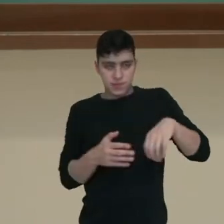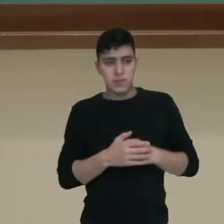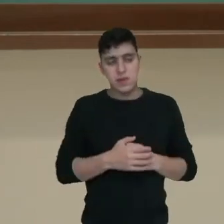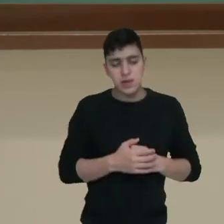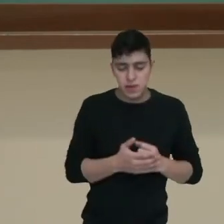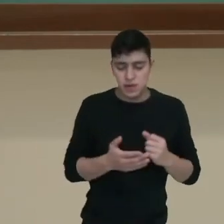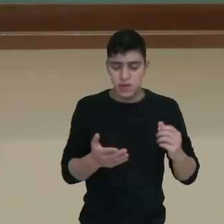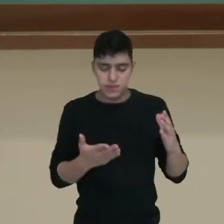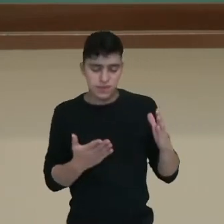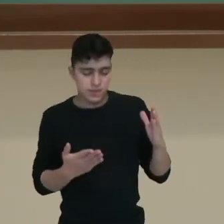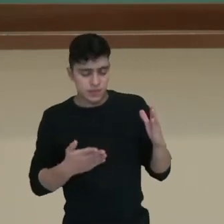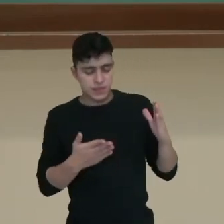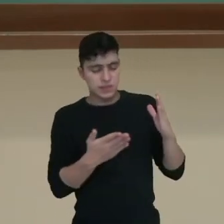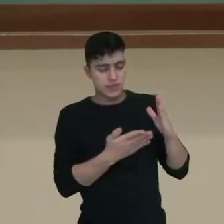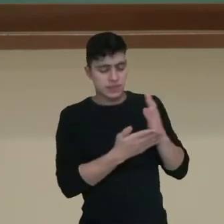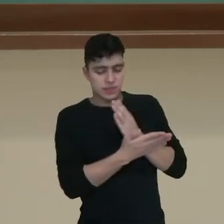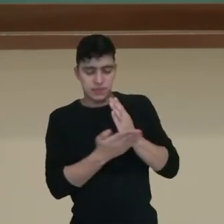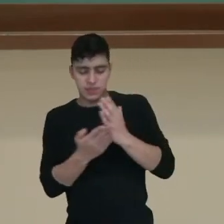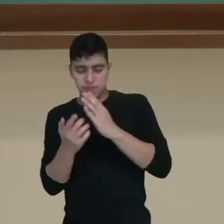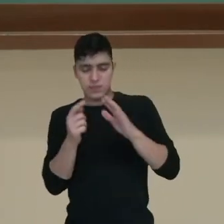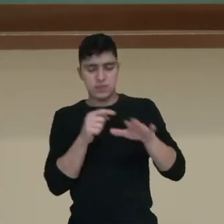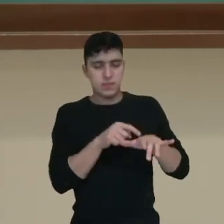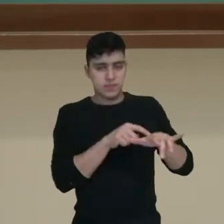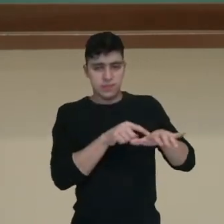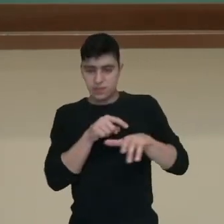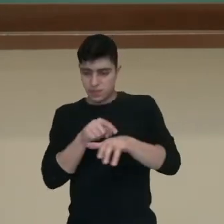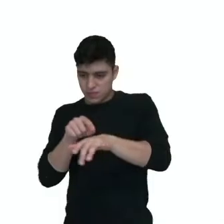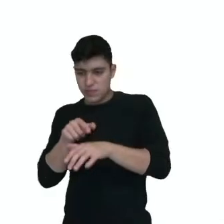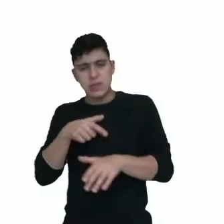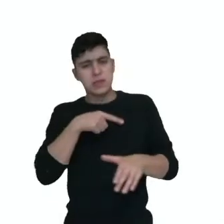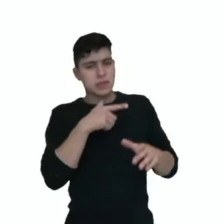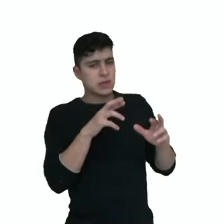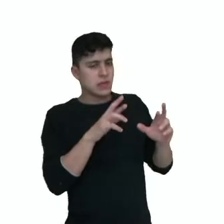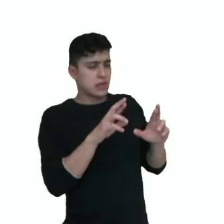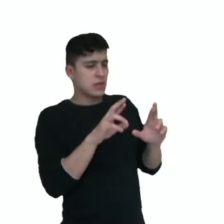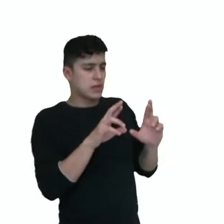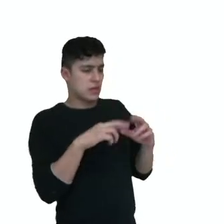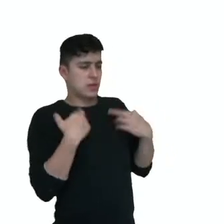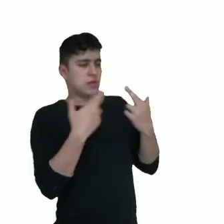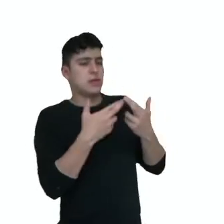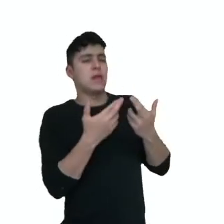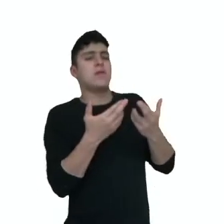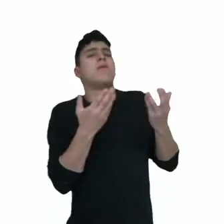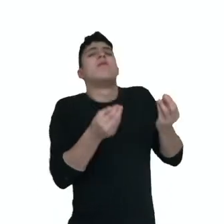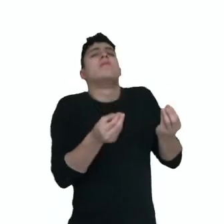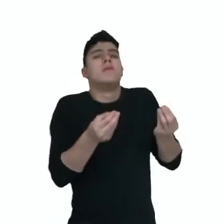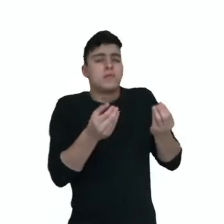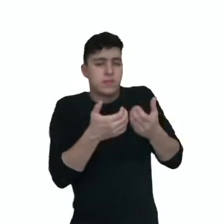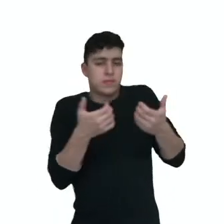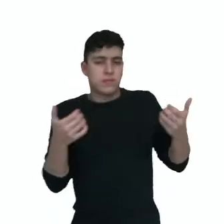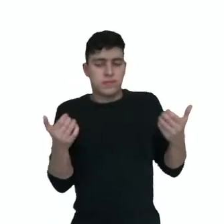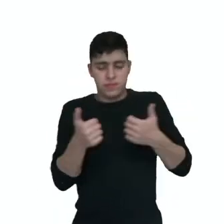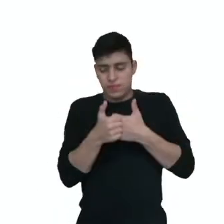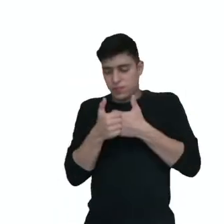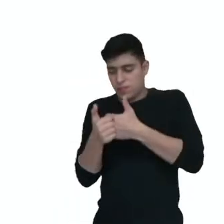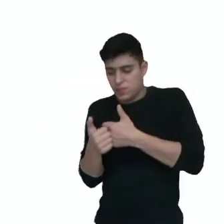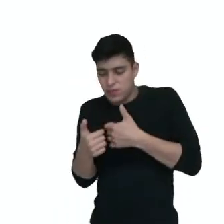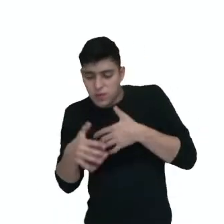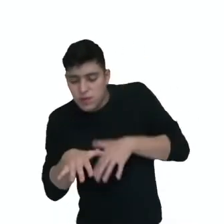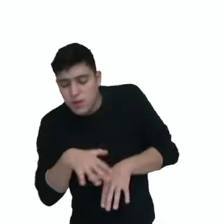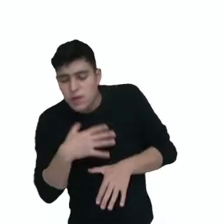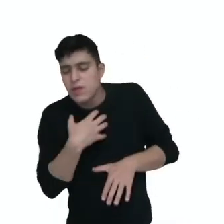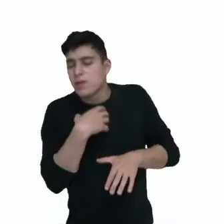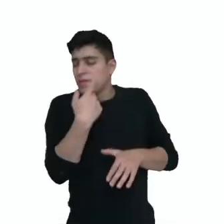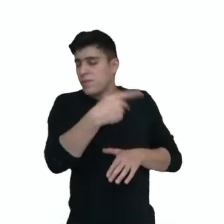dos protozoários, né? Então, a gente costuma classificar, né, o reino prototista, né? A gente usa a classificação de acordo com a locomoção.